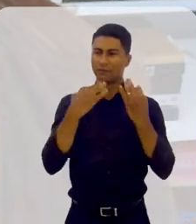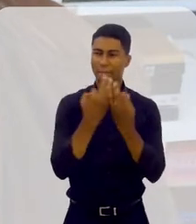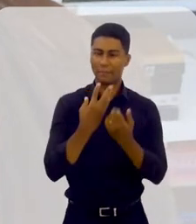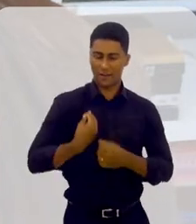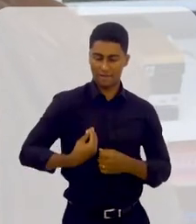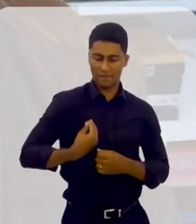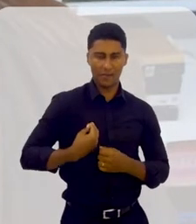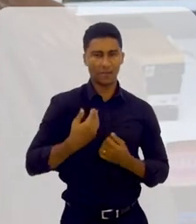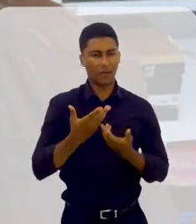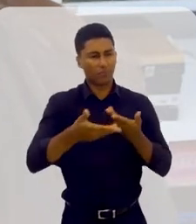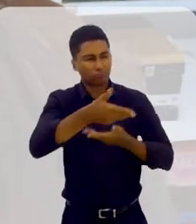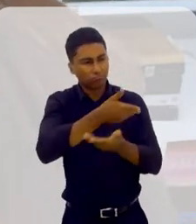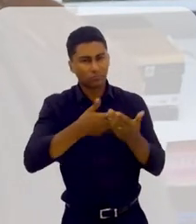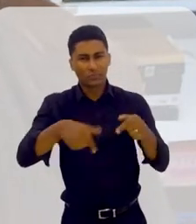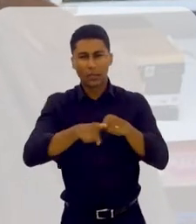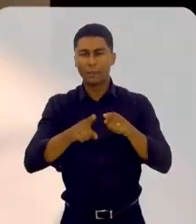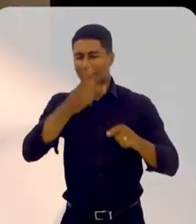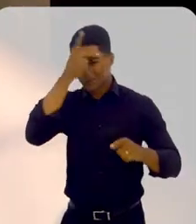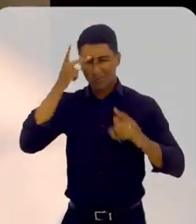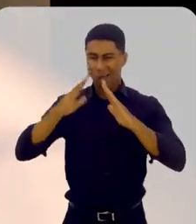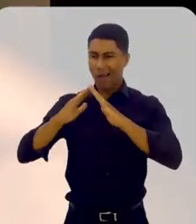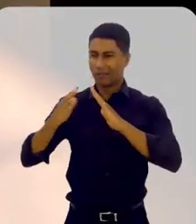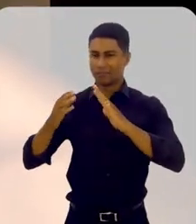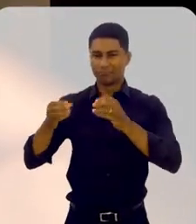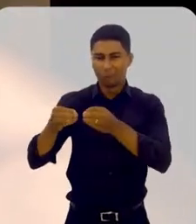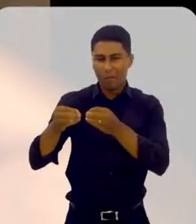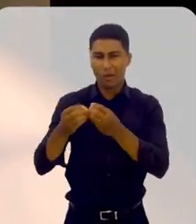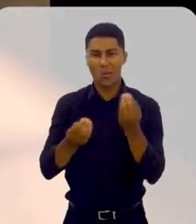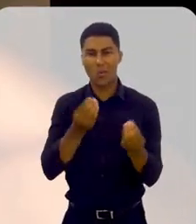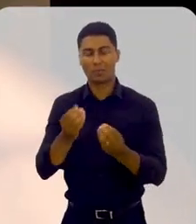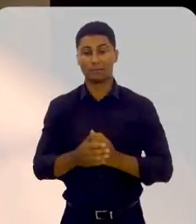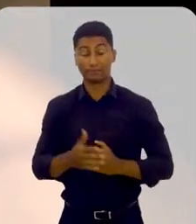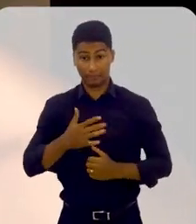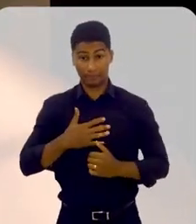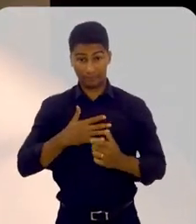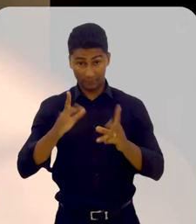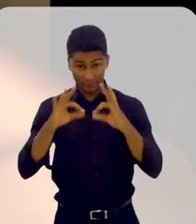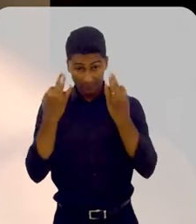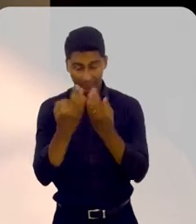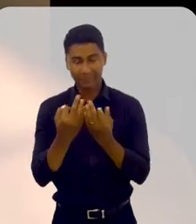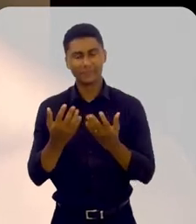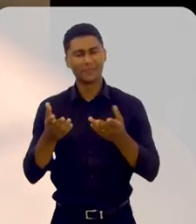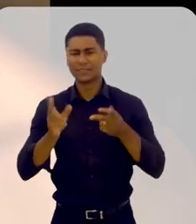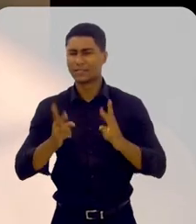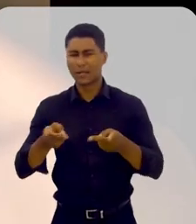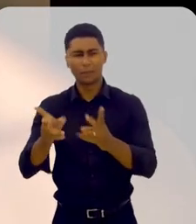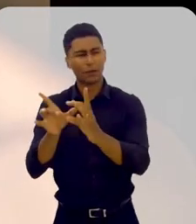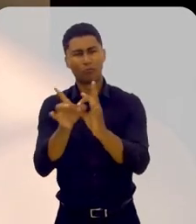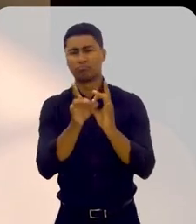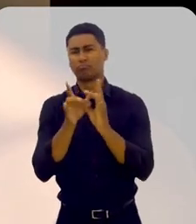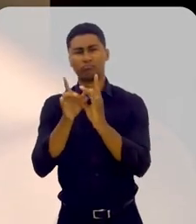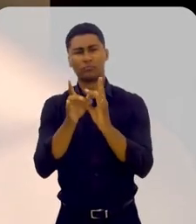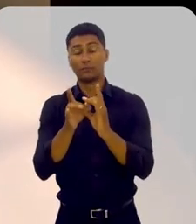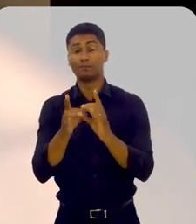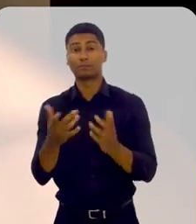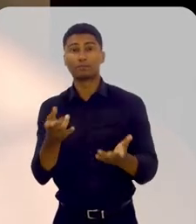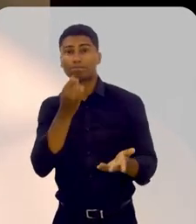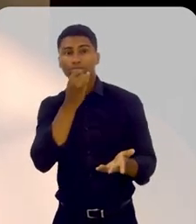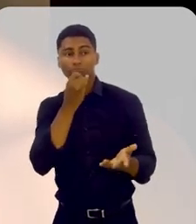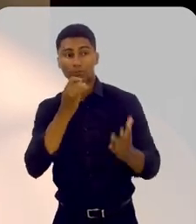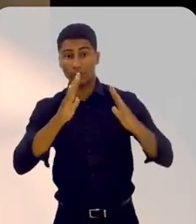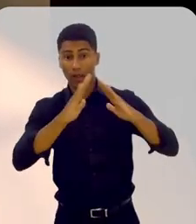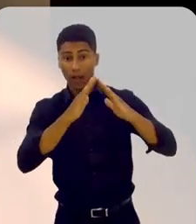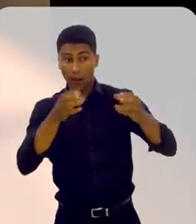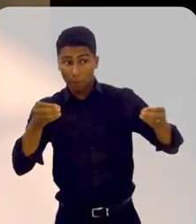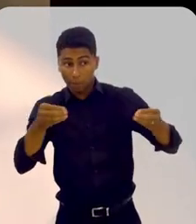convivência com a família e com a vizinhança? Minha família sempre foi muito próxima, né? Apesar de eu não ter, não